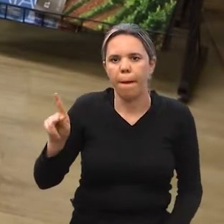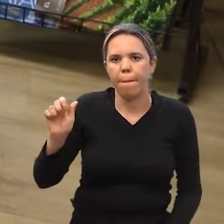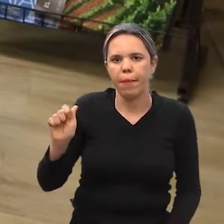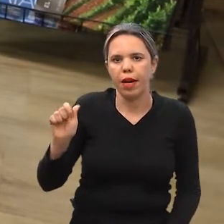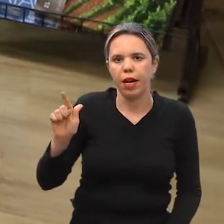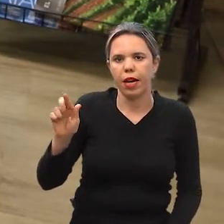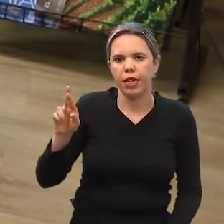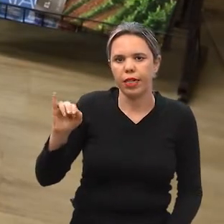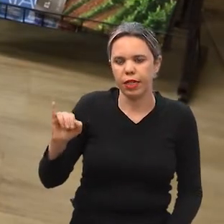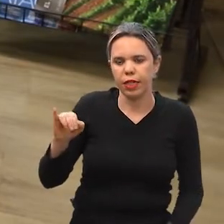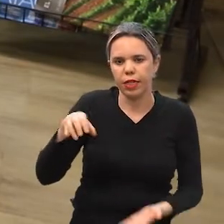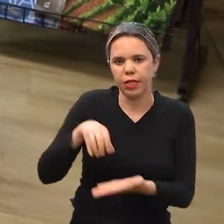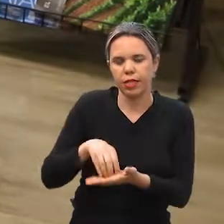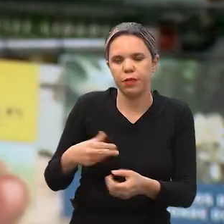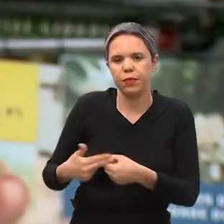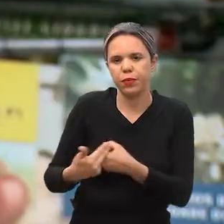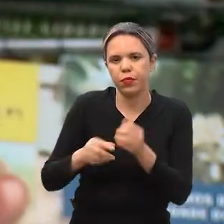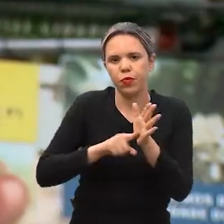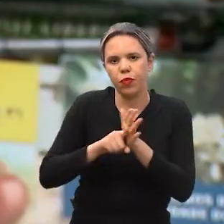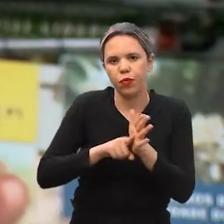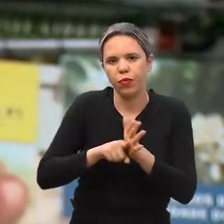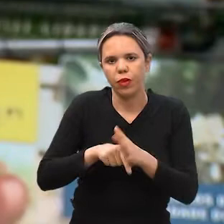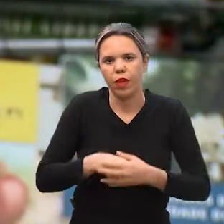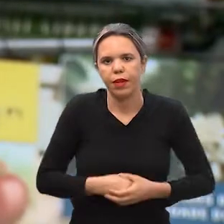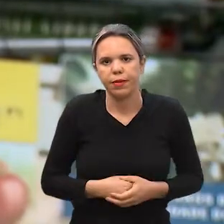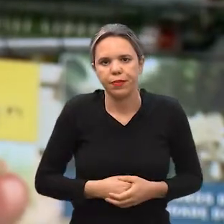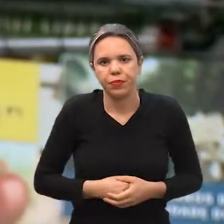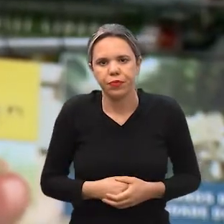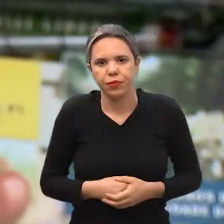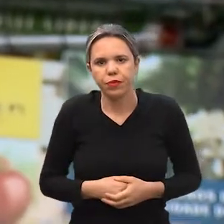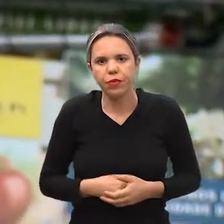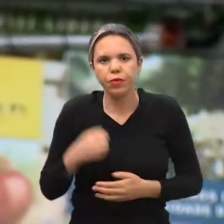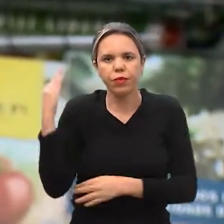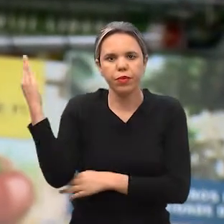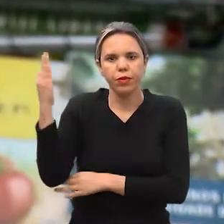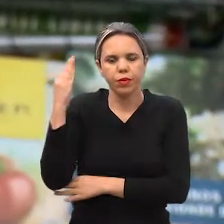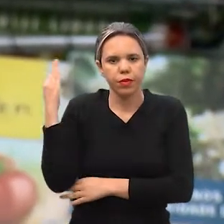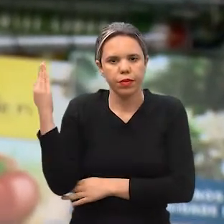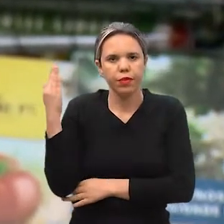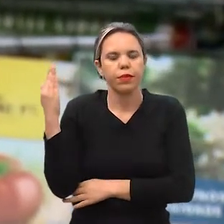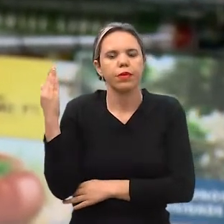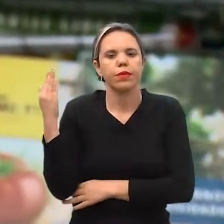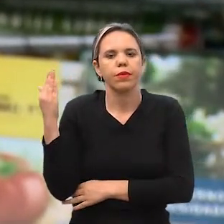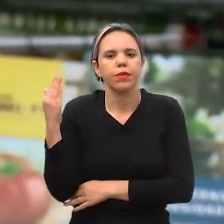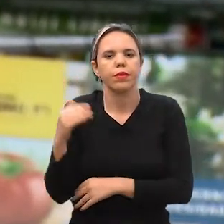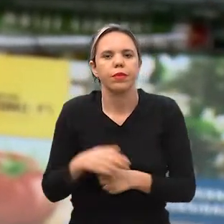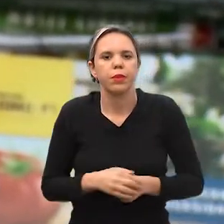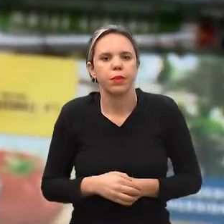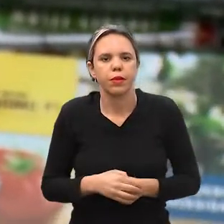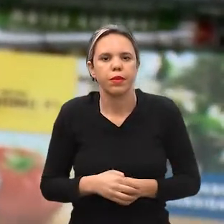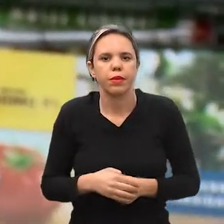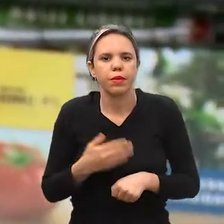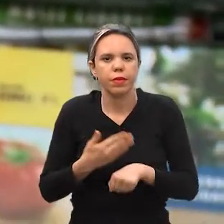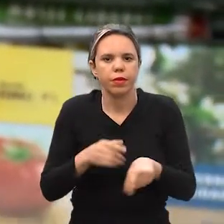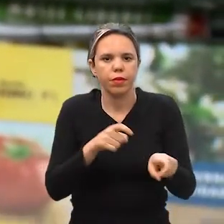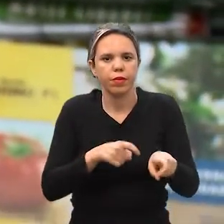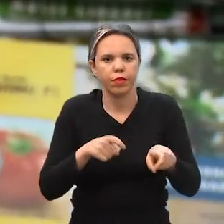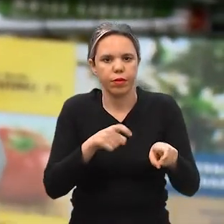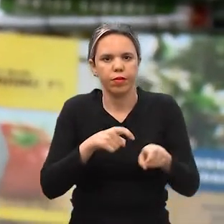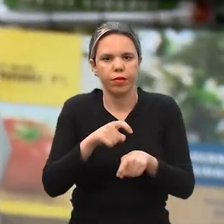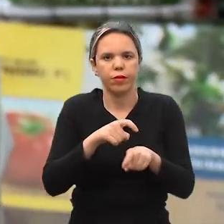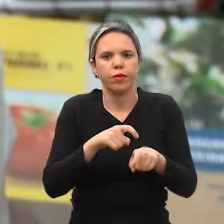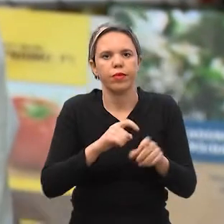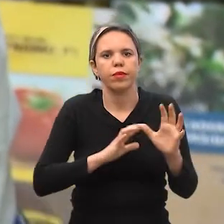CEPAGRE é um centro da Unicamp, é um centro de pesquisas, né, meteorologia e climatologia aplicadas à agricultura e ao